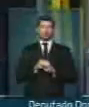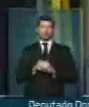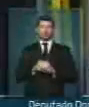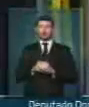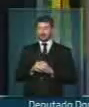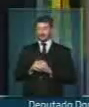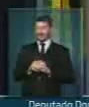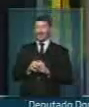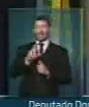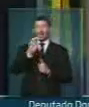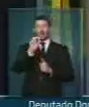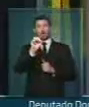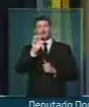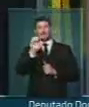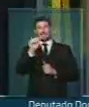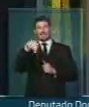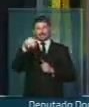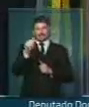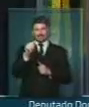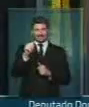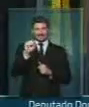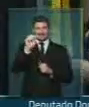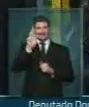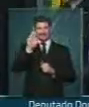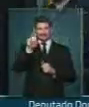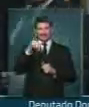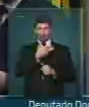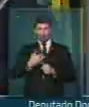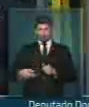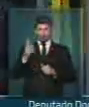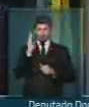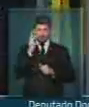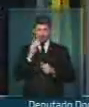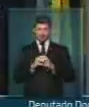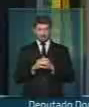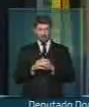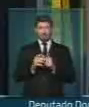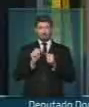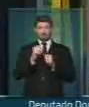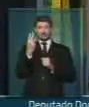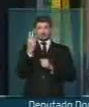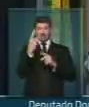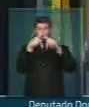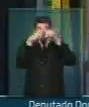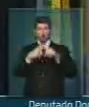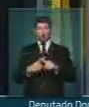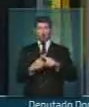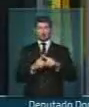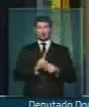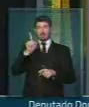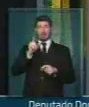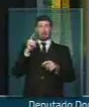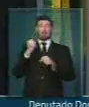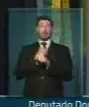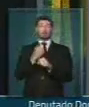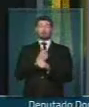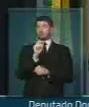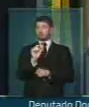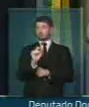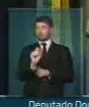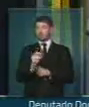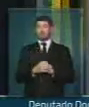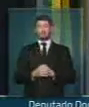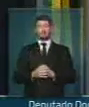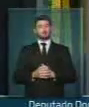a cassação do Jackson, resolveu abrir 3 concorrências no Maranhão para a construção, deputado Janete,